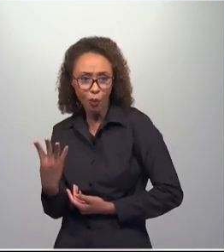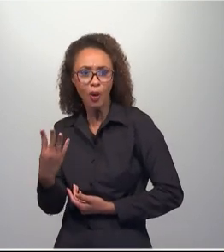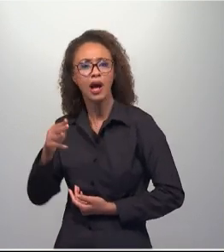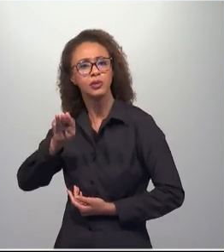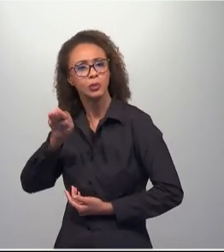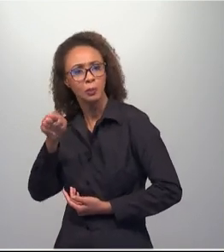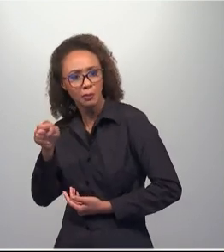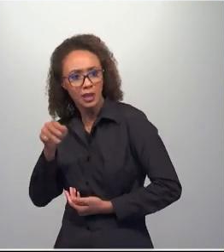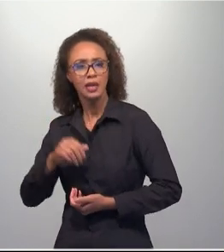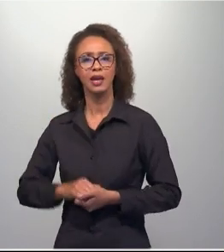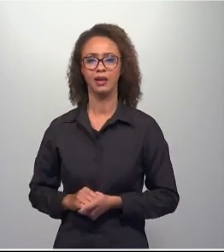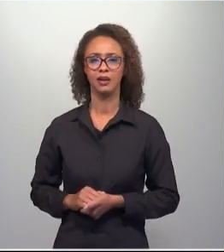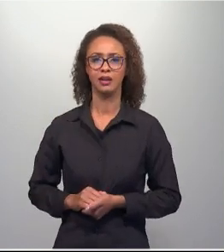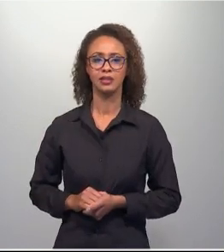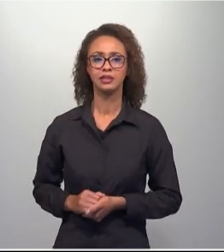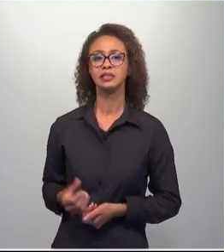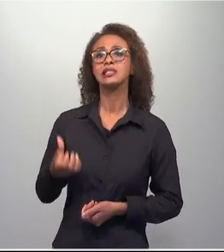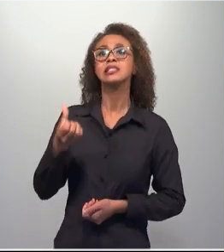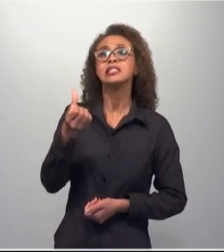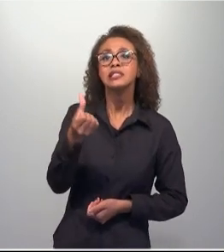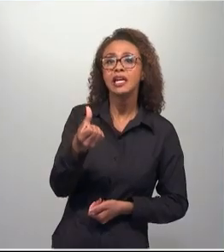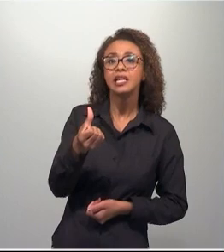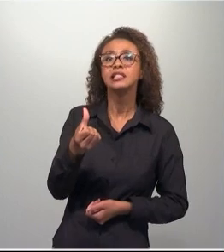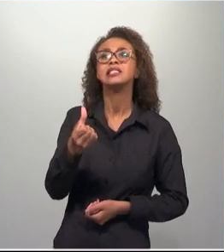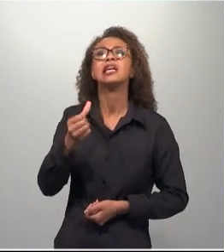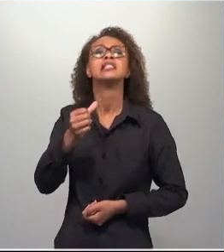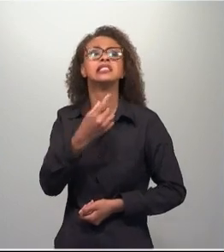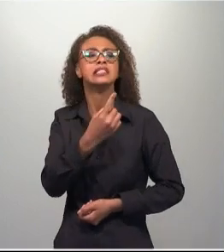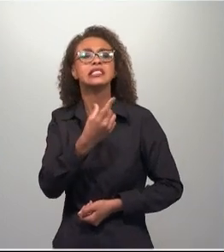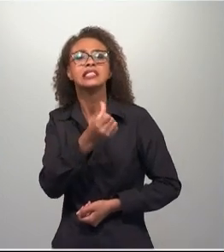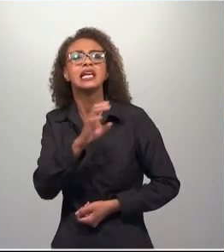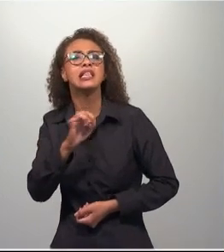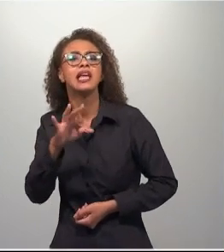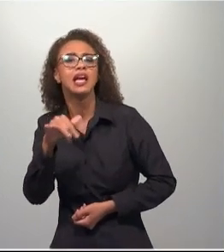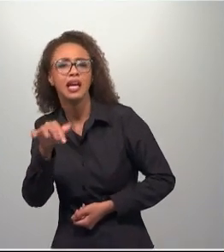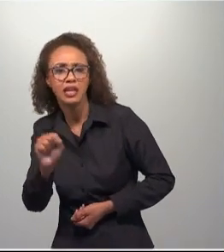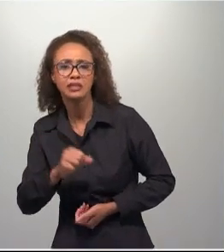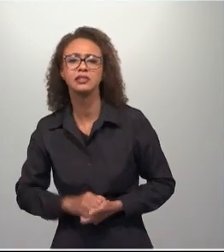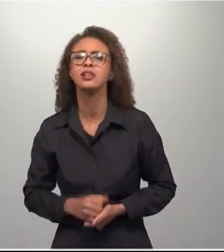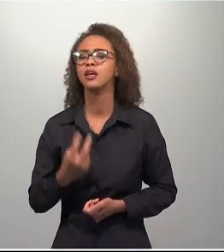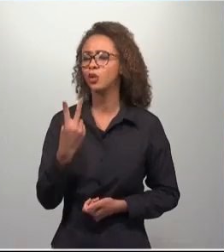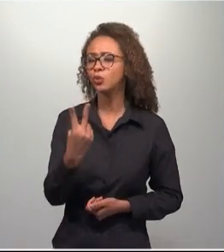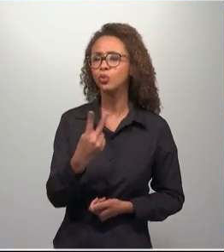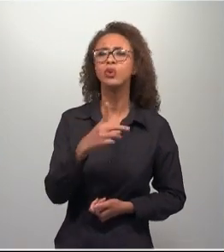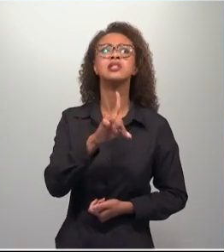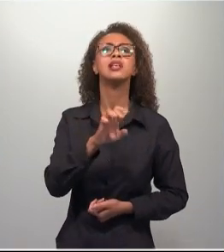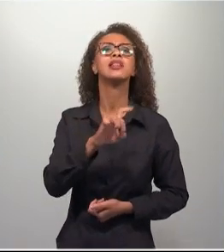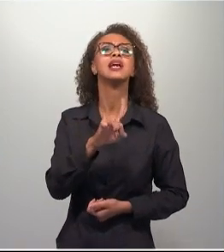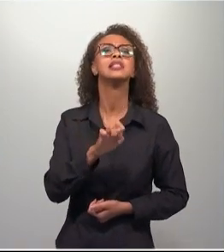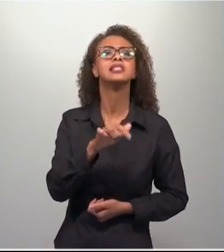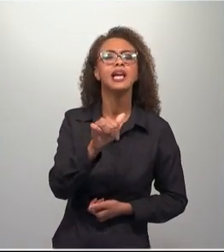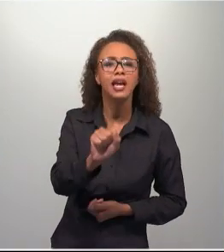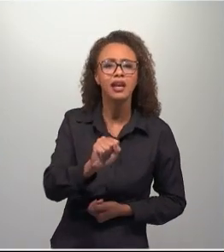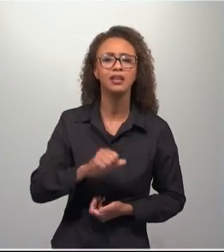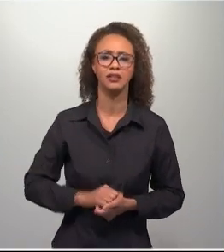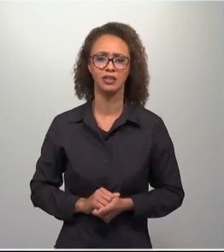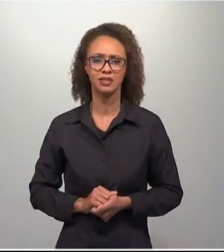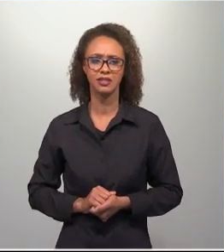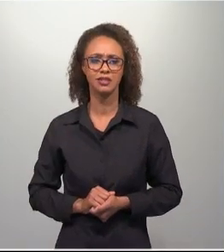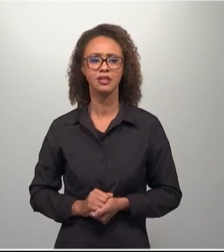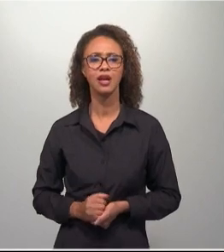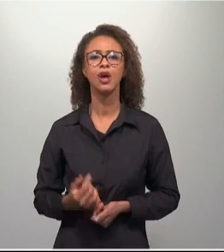dezenas e nove unidades o que era isso pra gente naquela época eu tinha lá quatro vezes